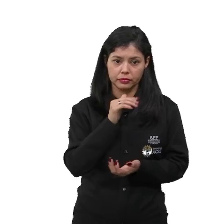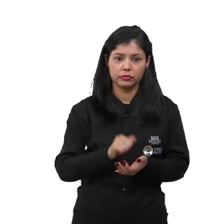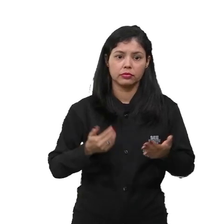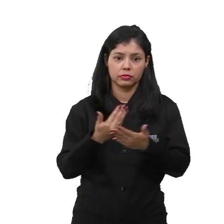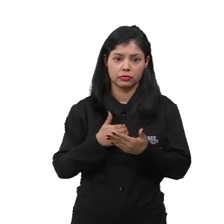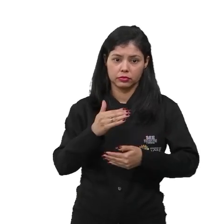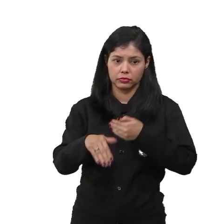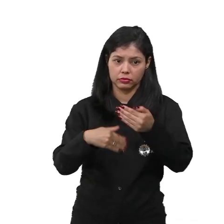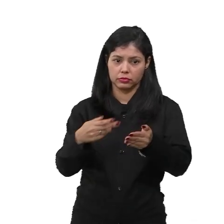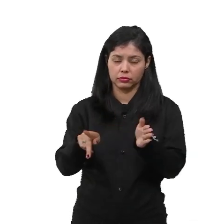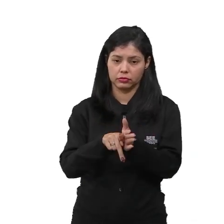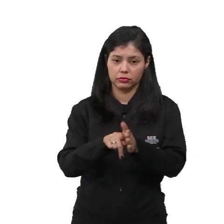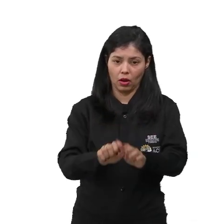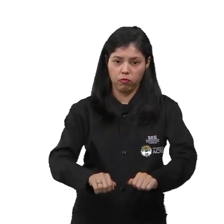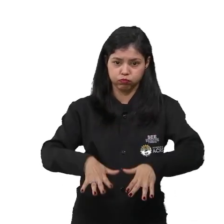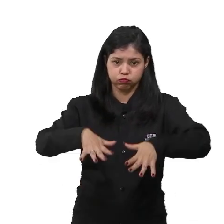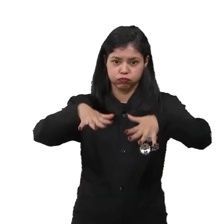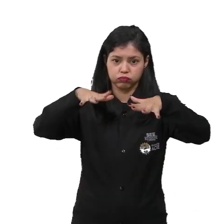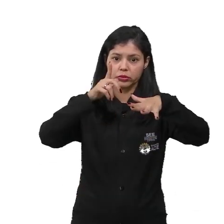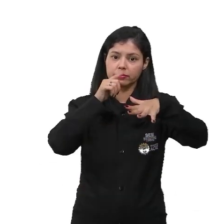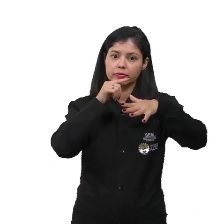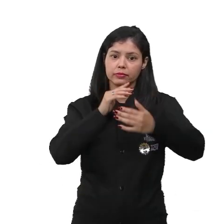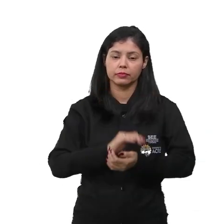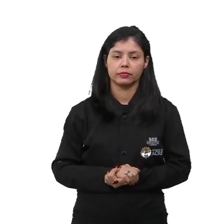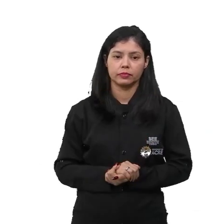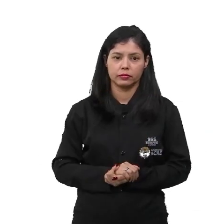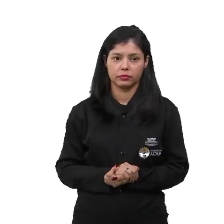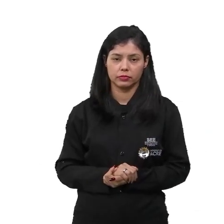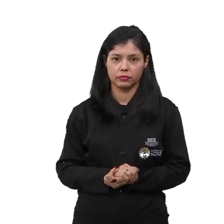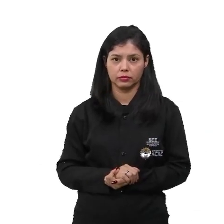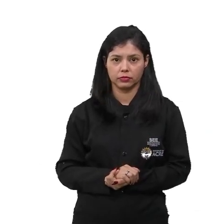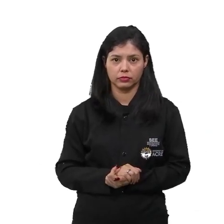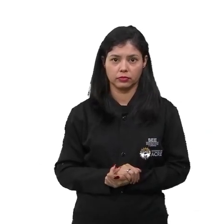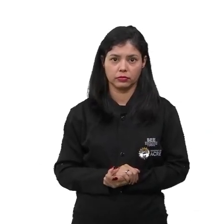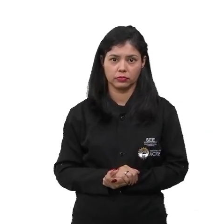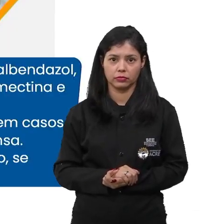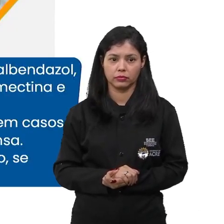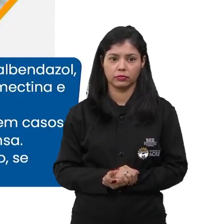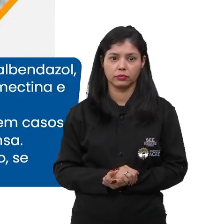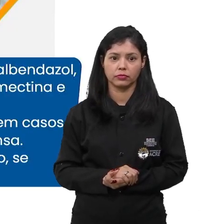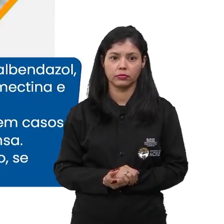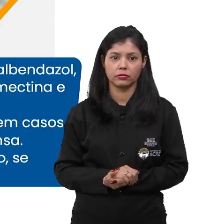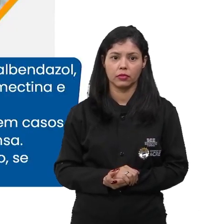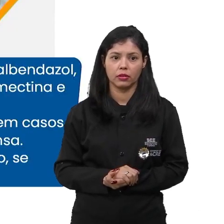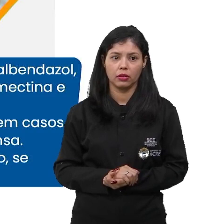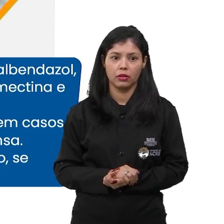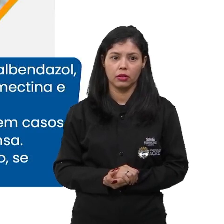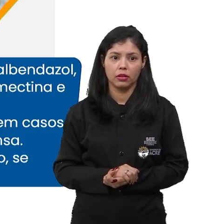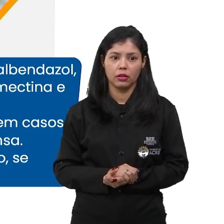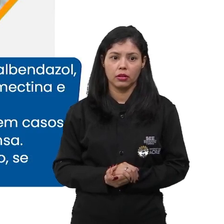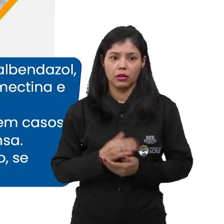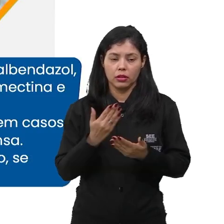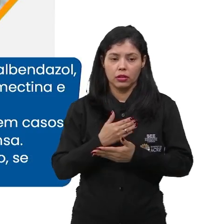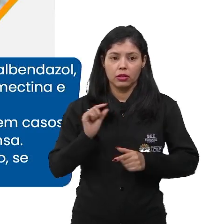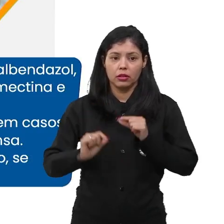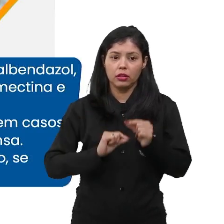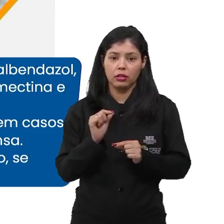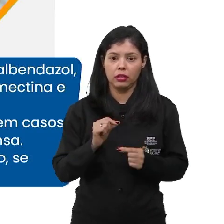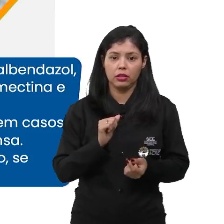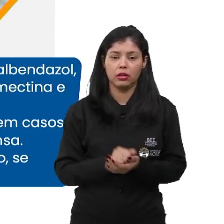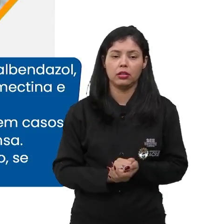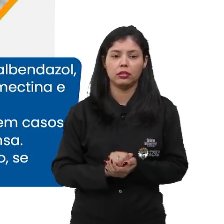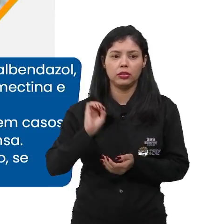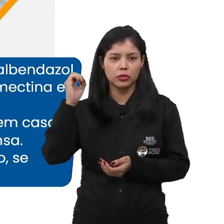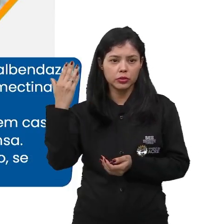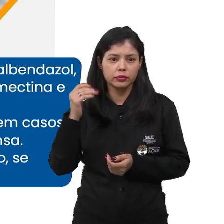da água e também os cuidados que a gente precisa ali no período de enchentes. E os tratamentos, gente? Então,